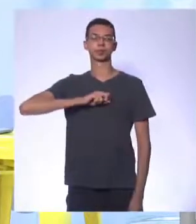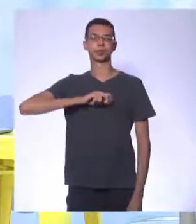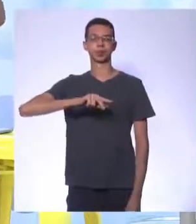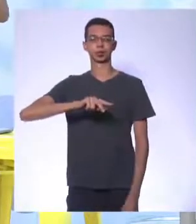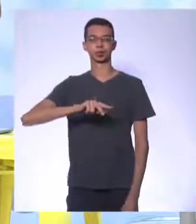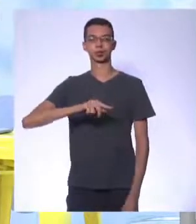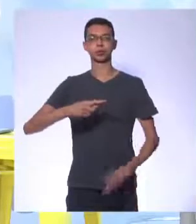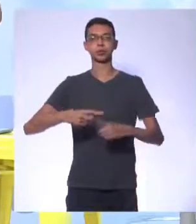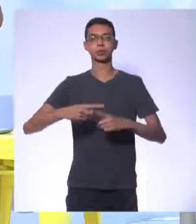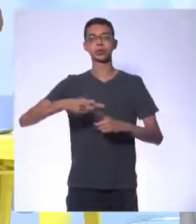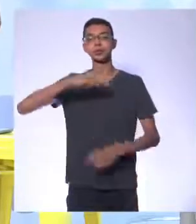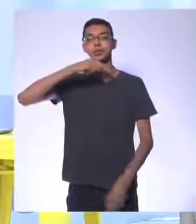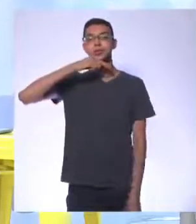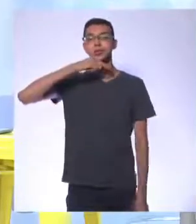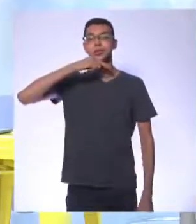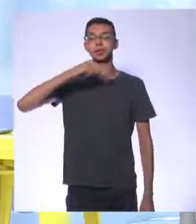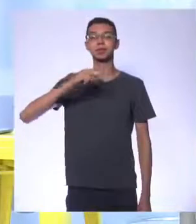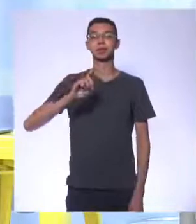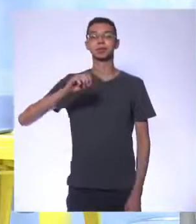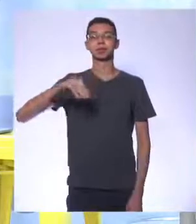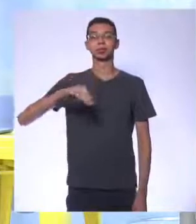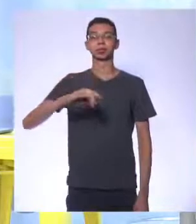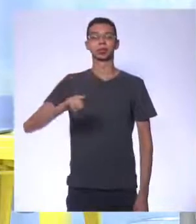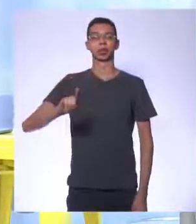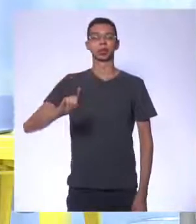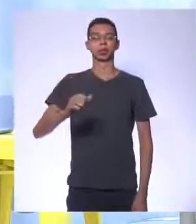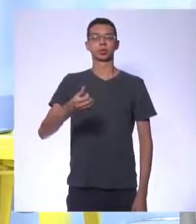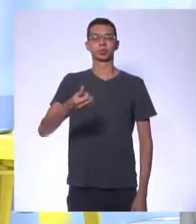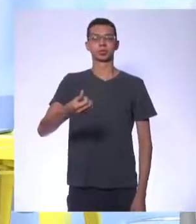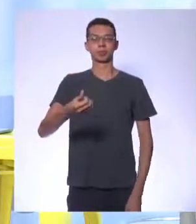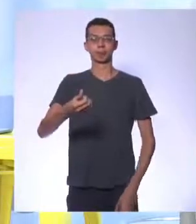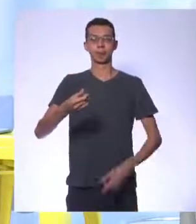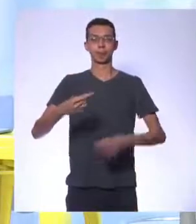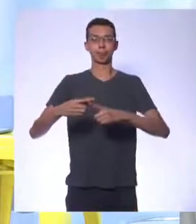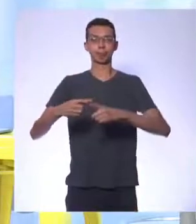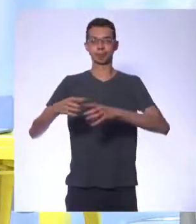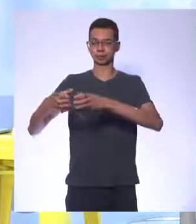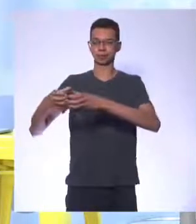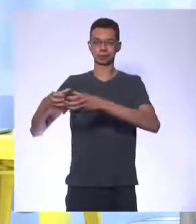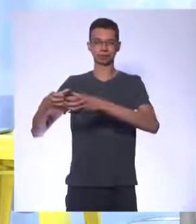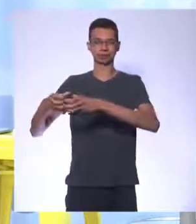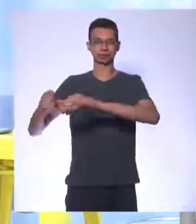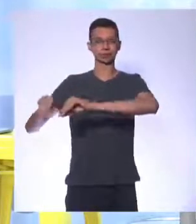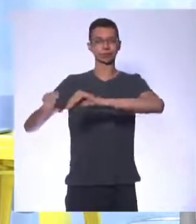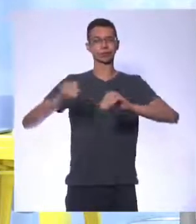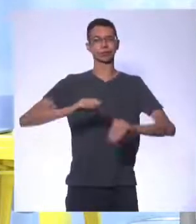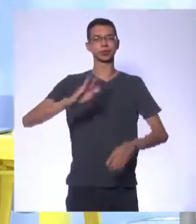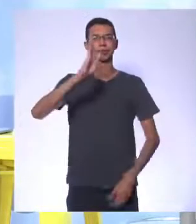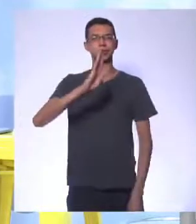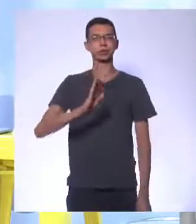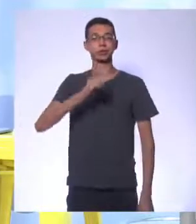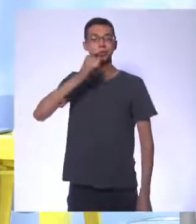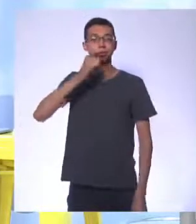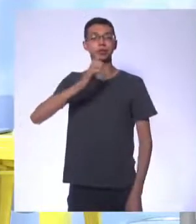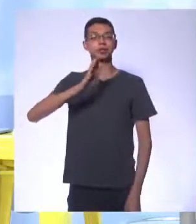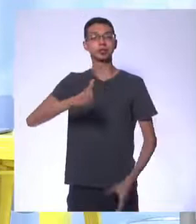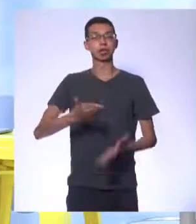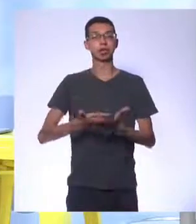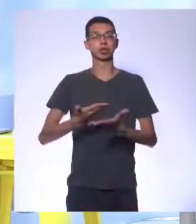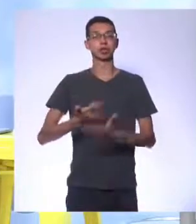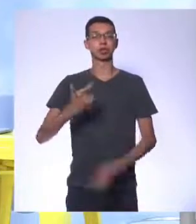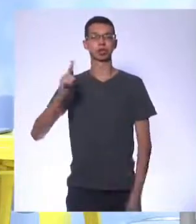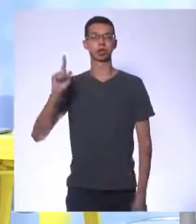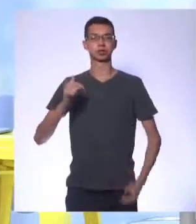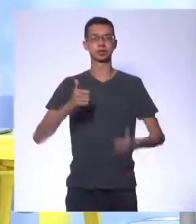Dom João VI, o rei português que veio transferir a corte para o Brasil, como nós já vimos também em aulas anteriores, tá? Nesse